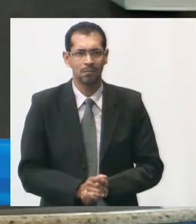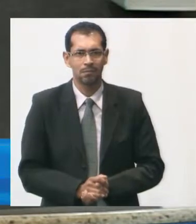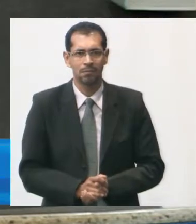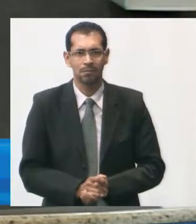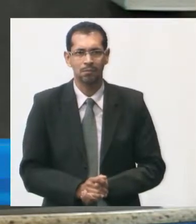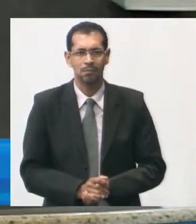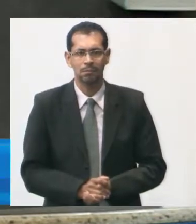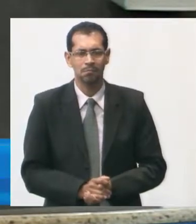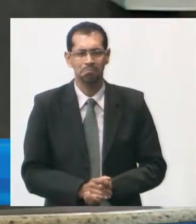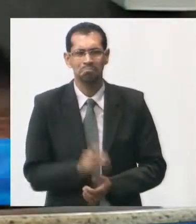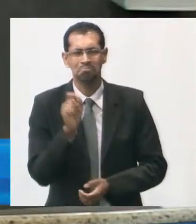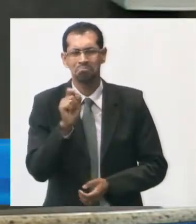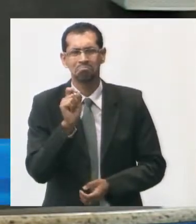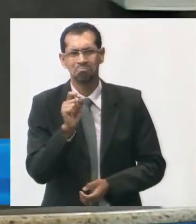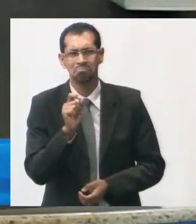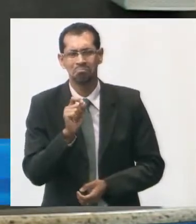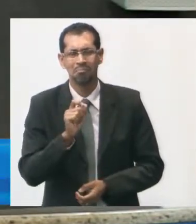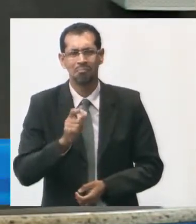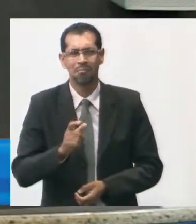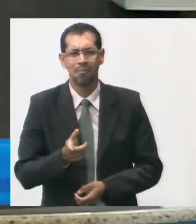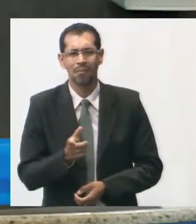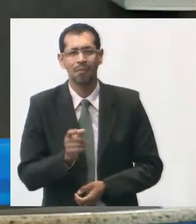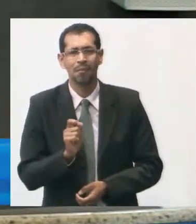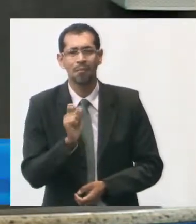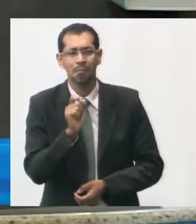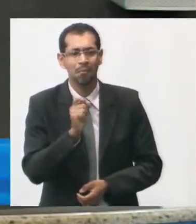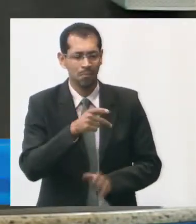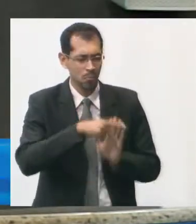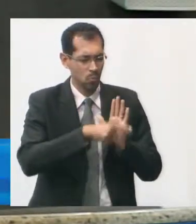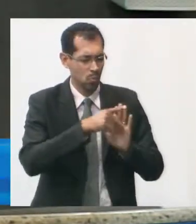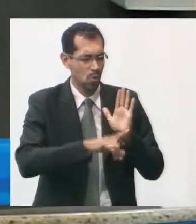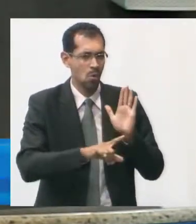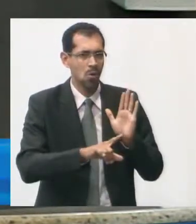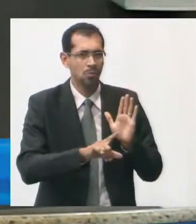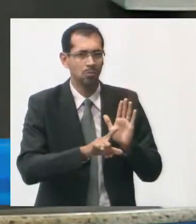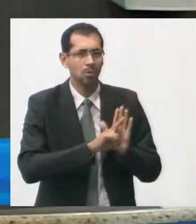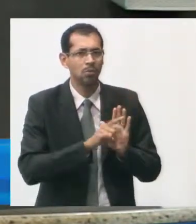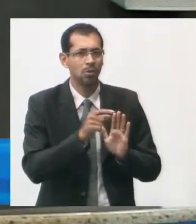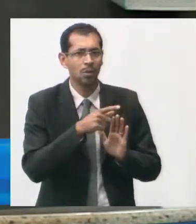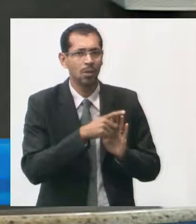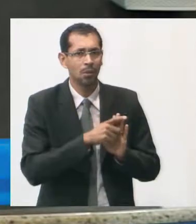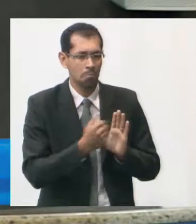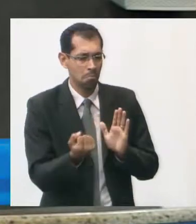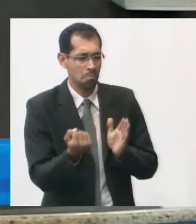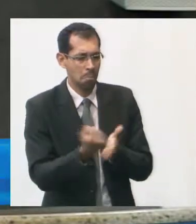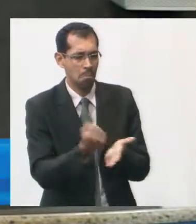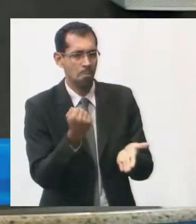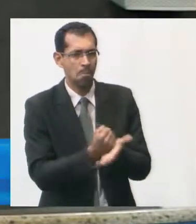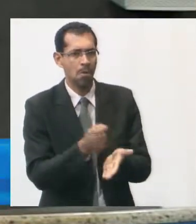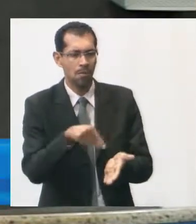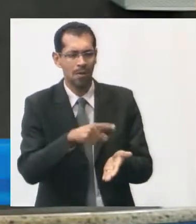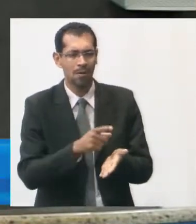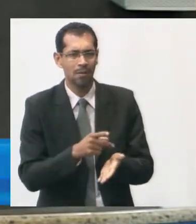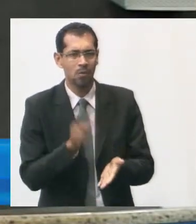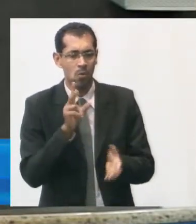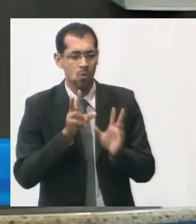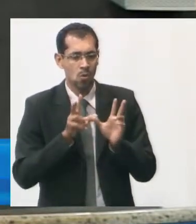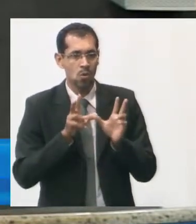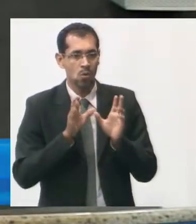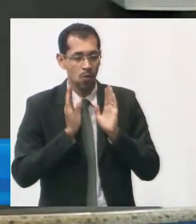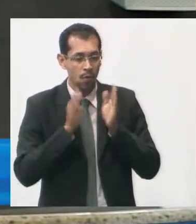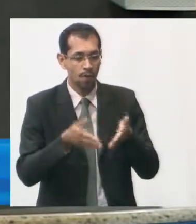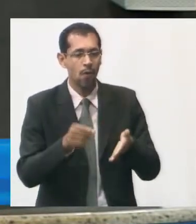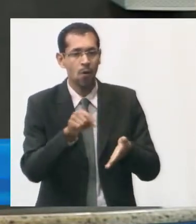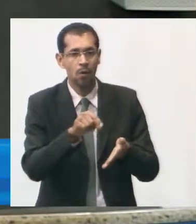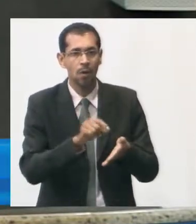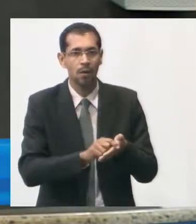algum projeto de lei aqui falando em aumento? Então, vereadores, vai lá e fala do que existe. Não